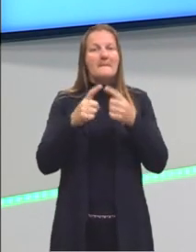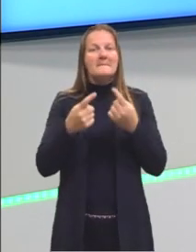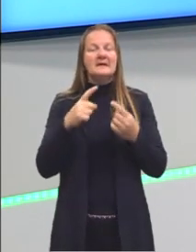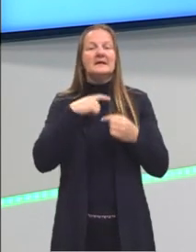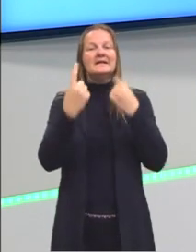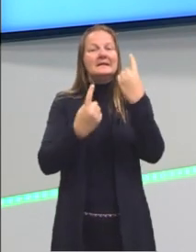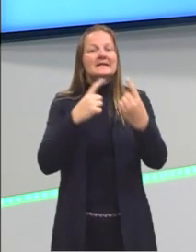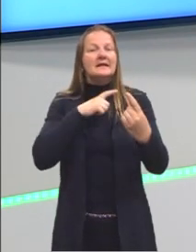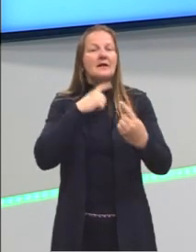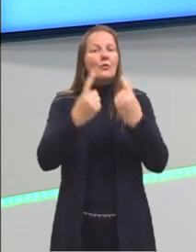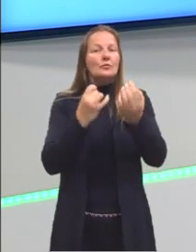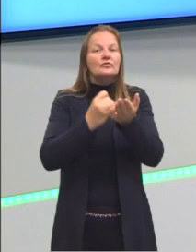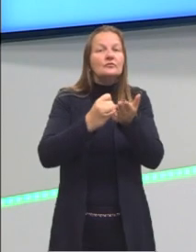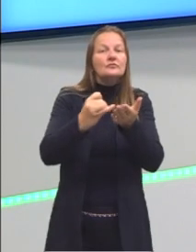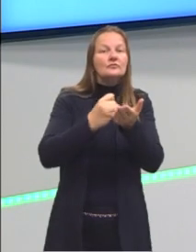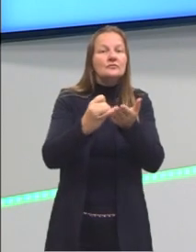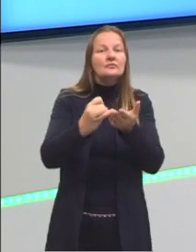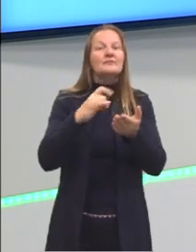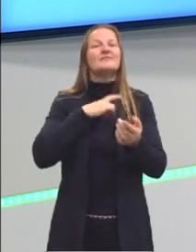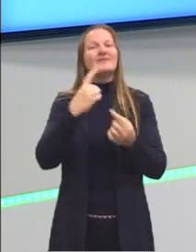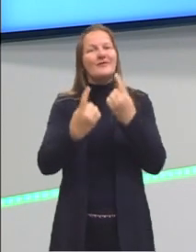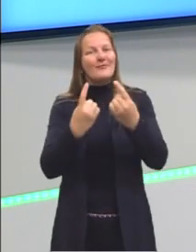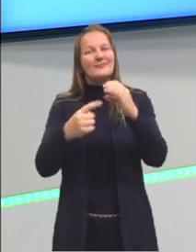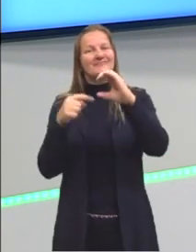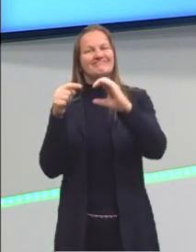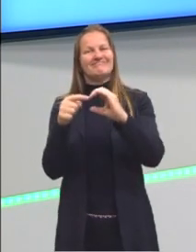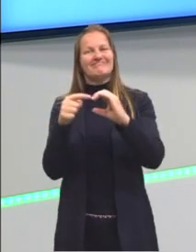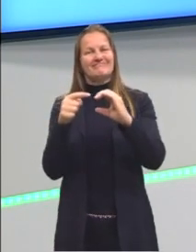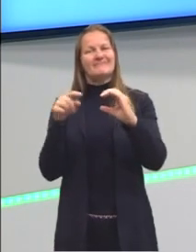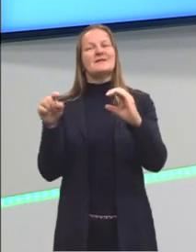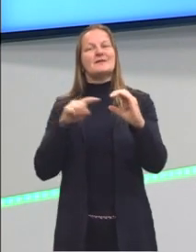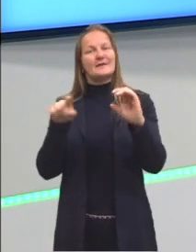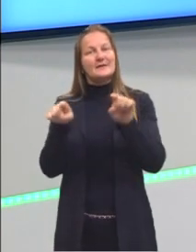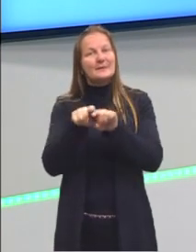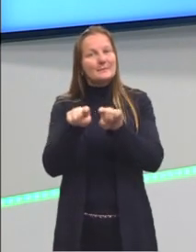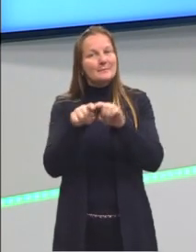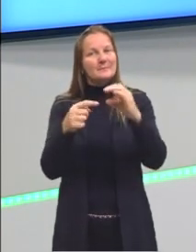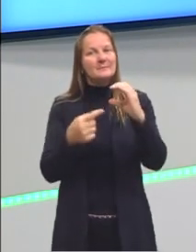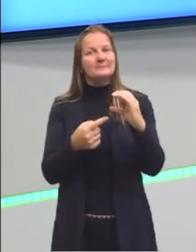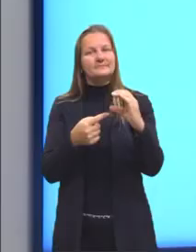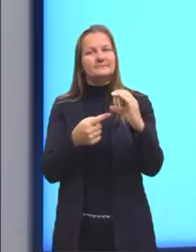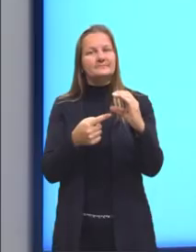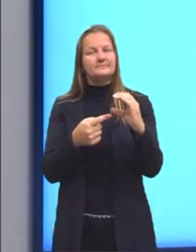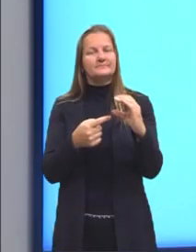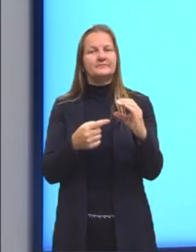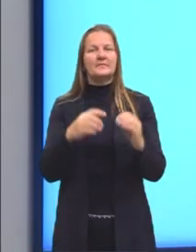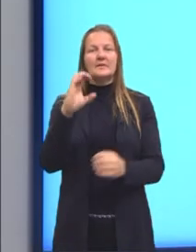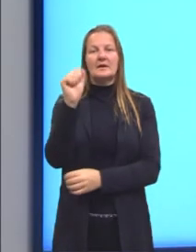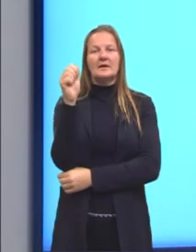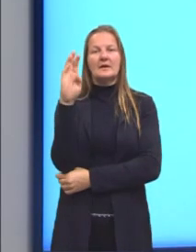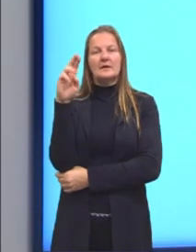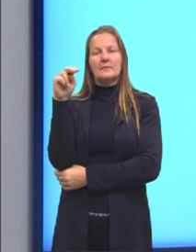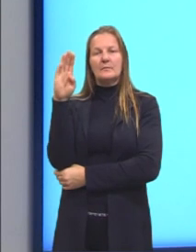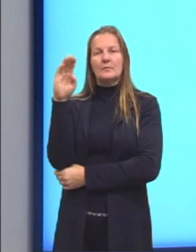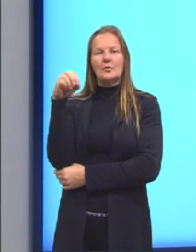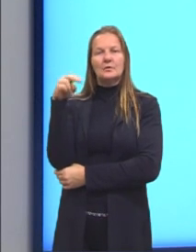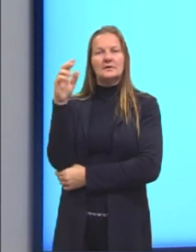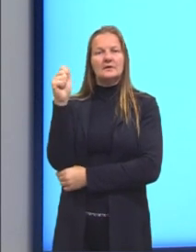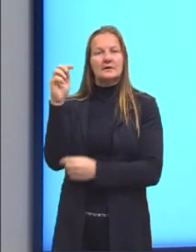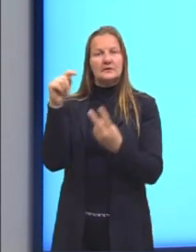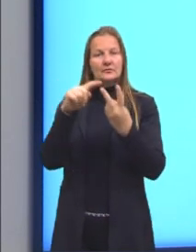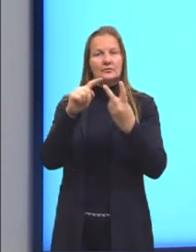compostos inorgânicos que também apresentam o carbono é na sua estrutura como os carbonatos e bicarbonatos